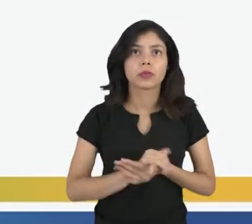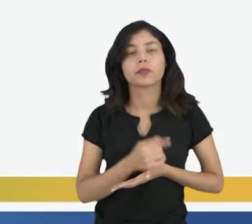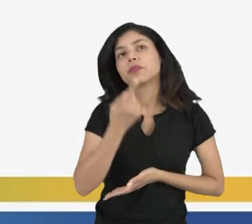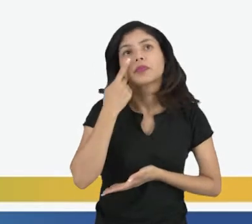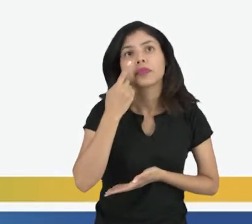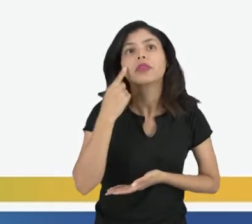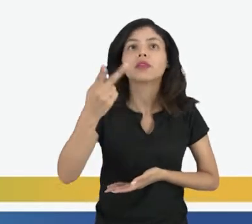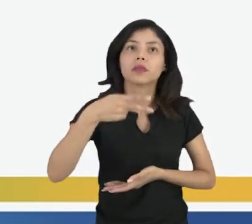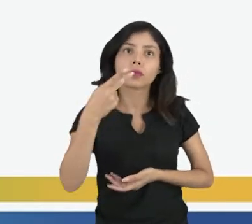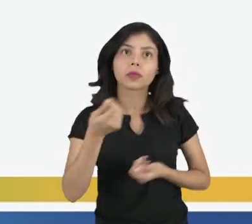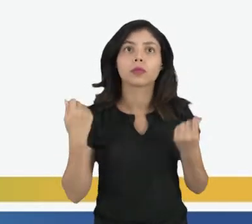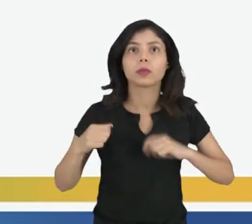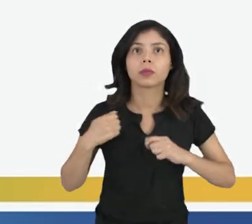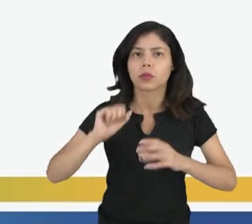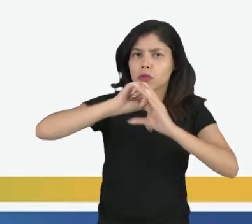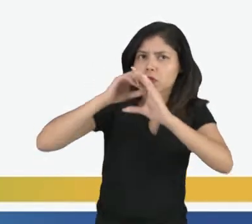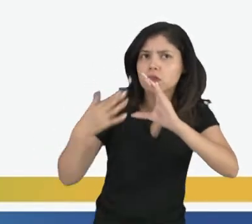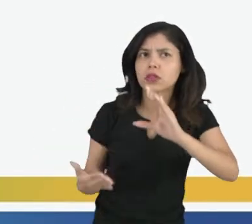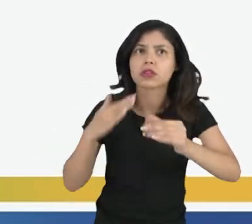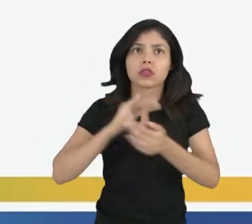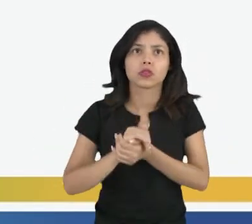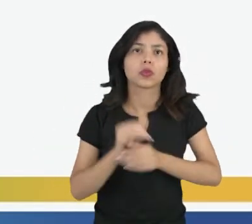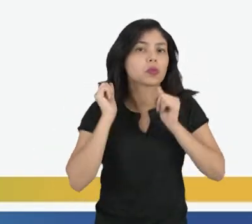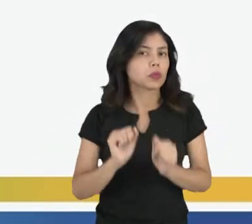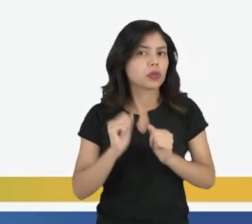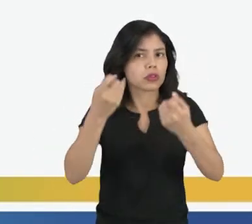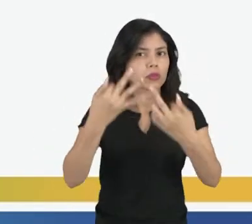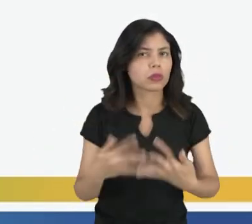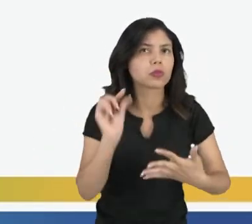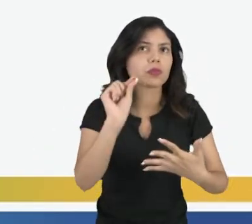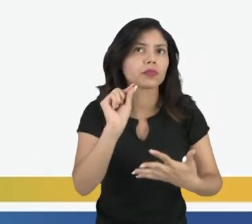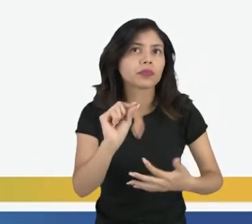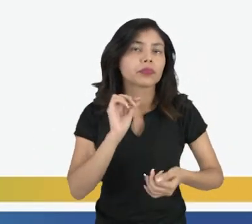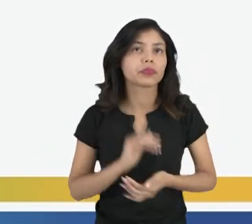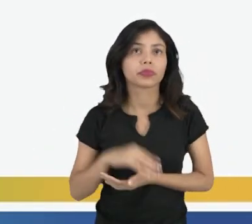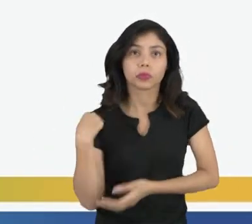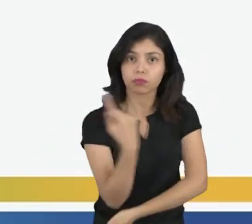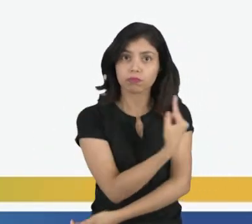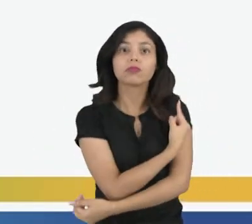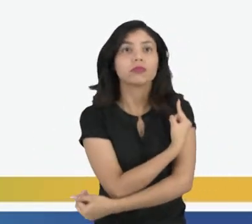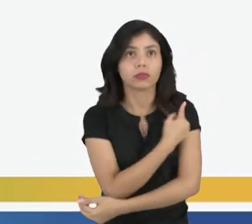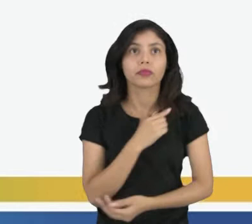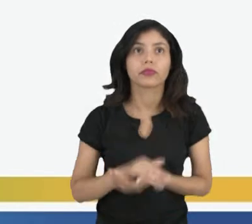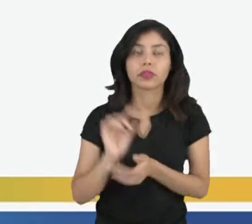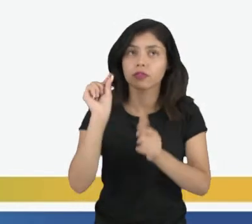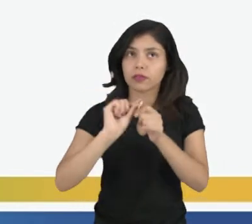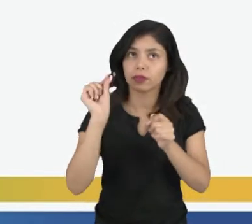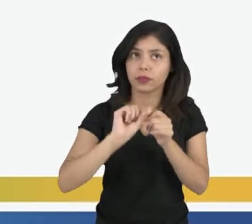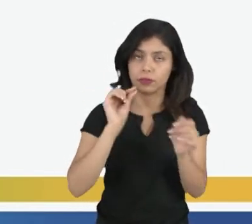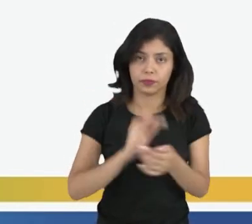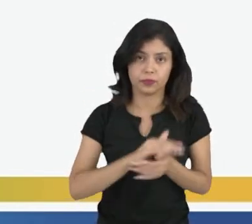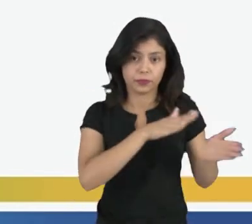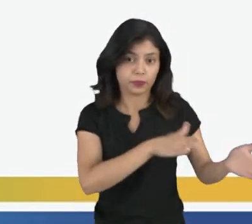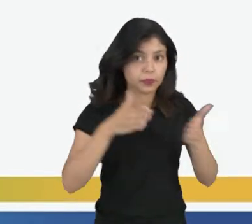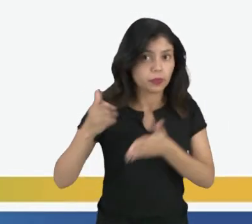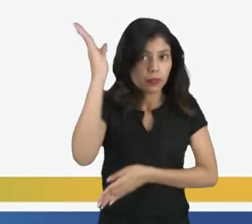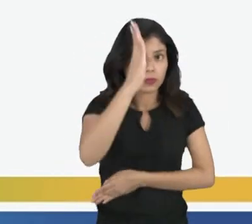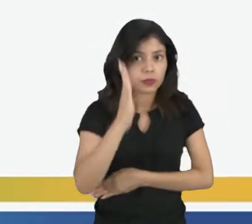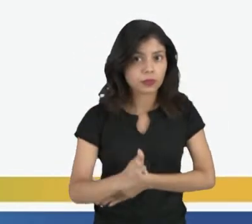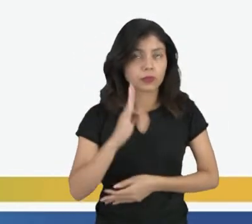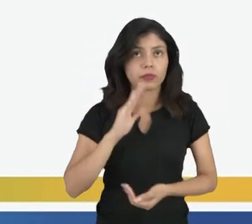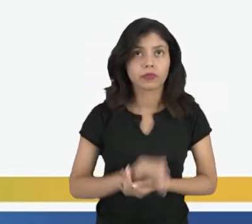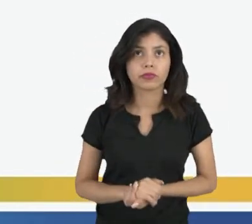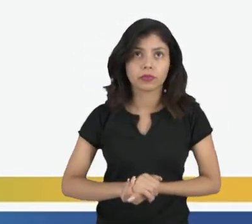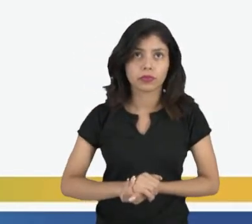diz que tem que ter essa quis característica então a gente pode dizer que nós que fazemos parte do